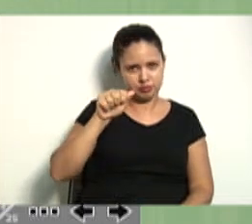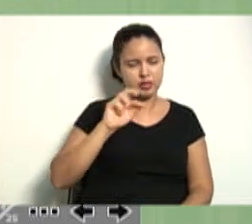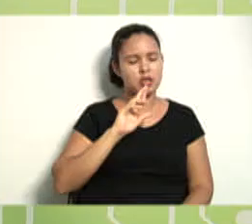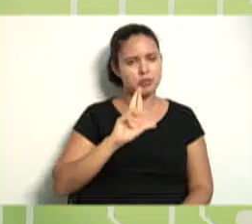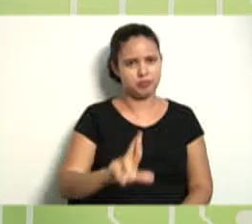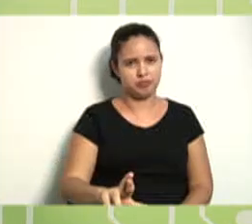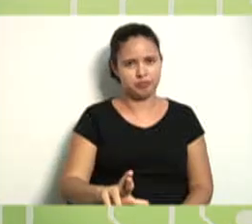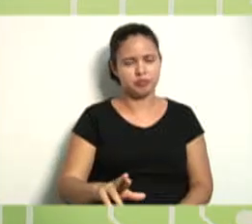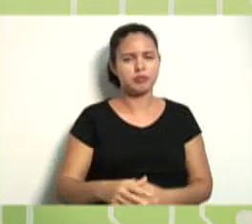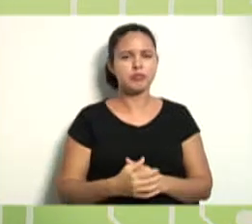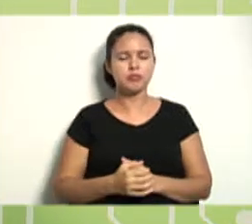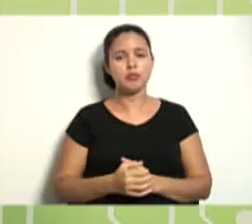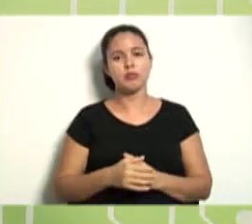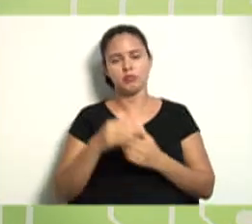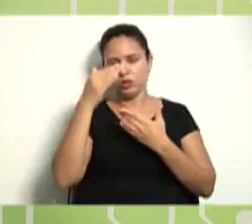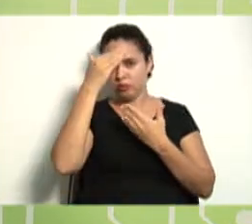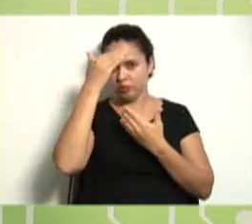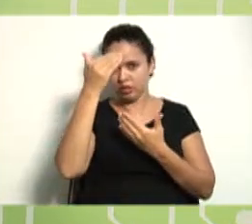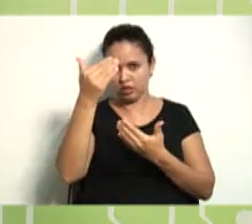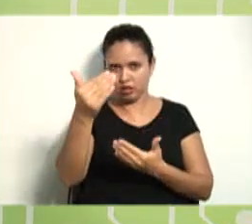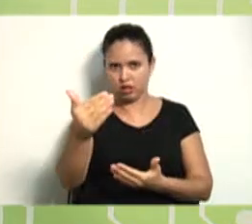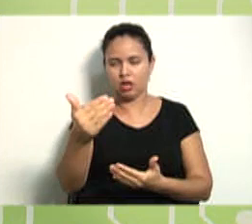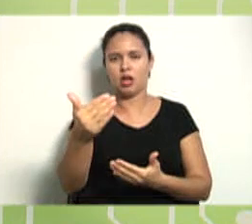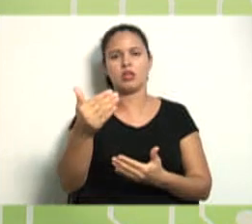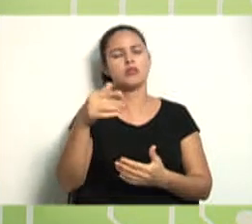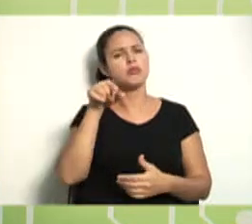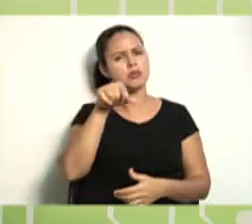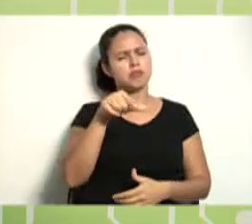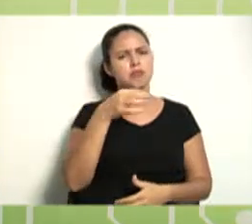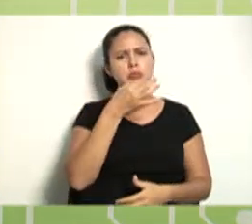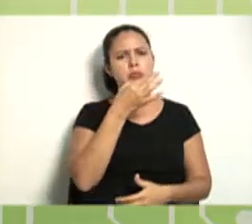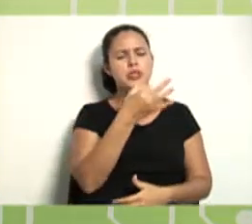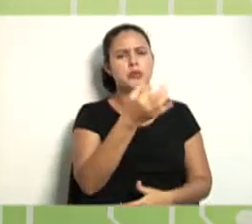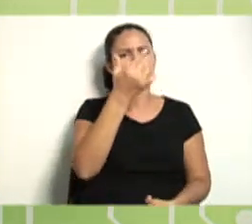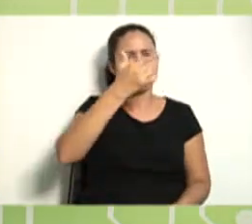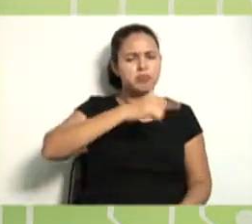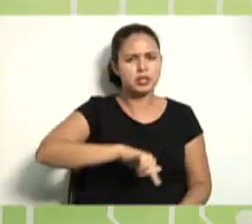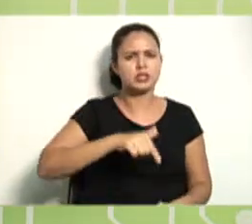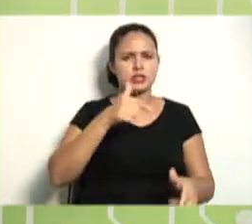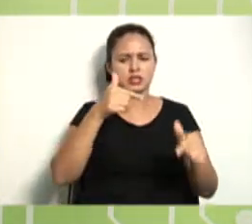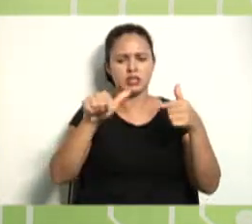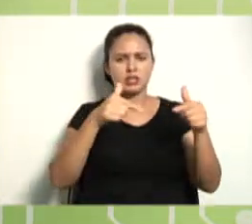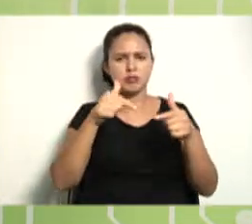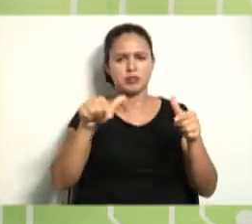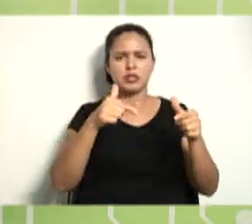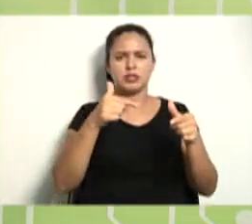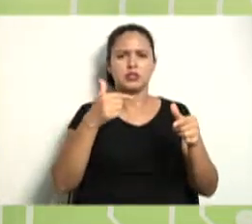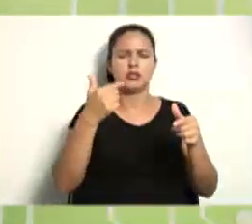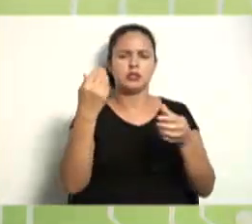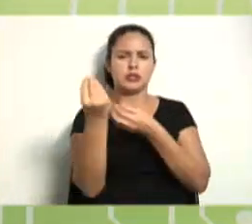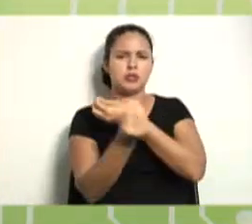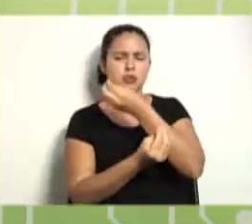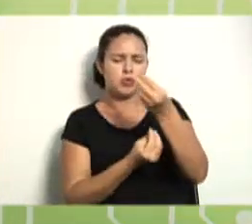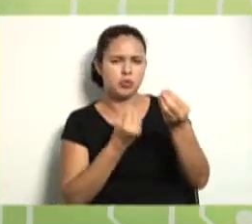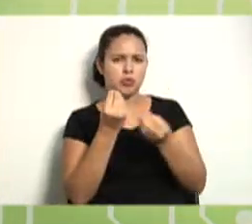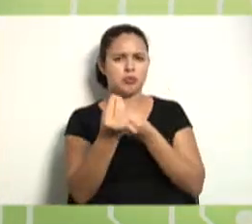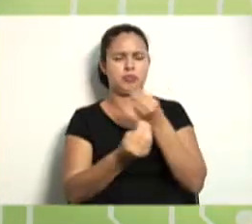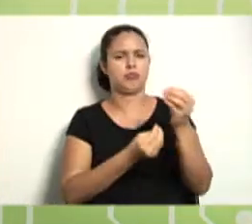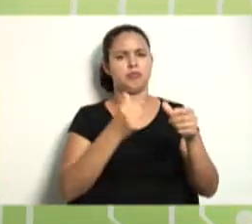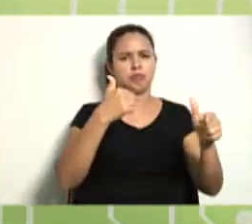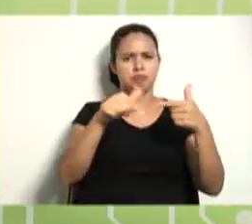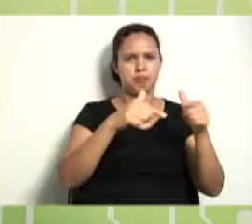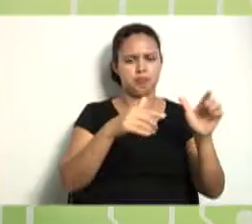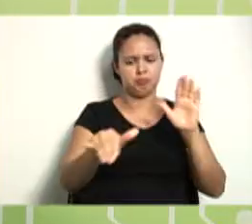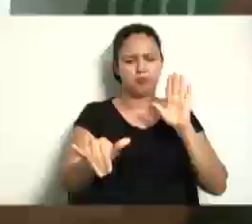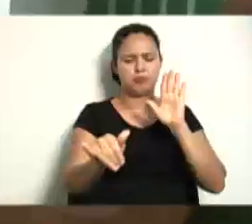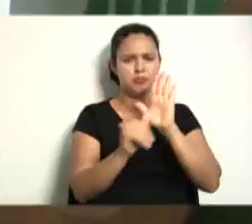Obrigada, professor. O senhor tem algum comentário a mais para fazer com relação à forma como o trabalho ele acaba conferindo uma identidade